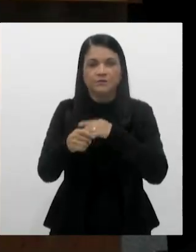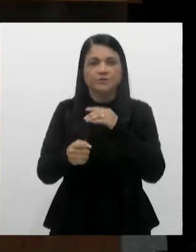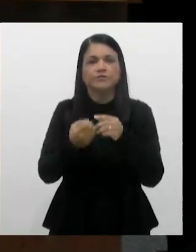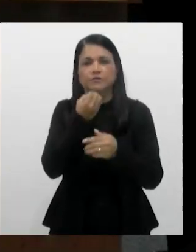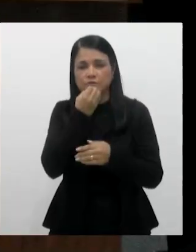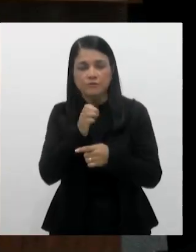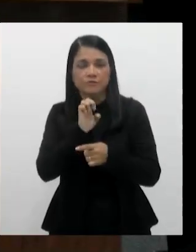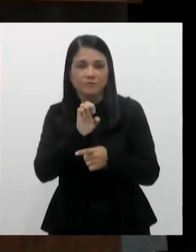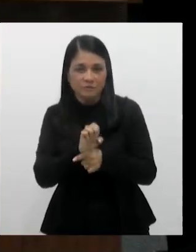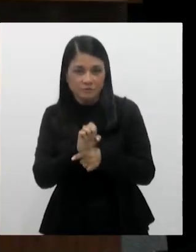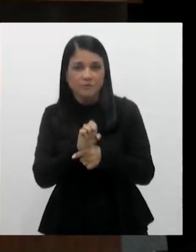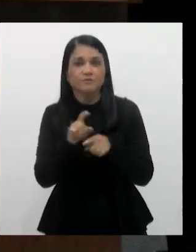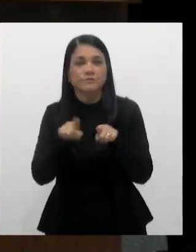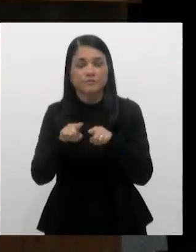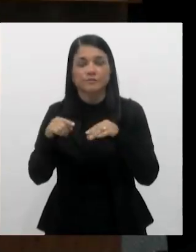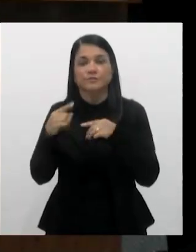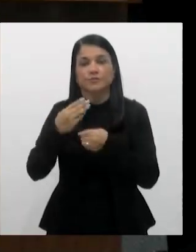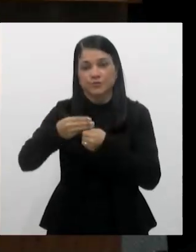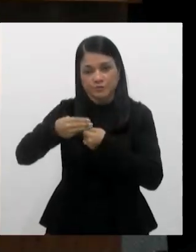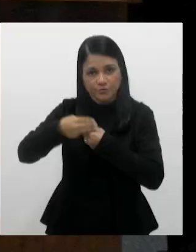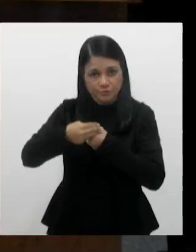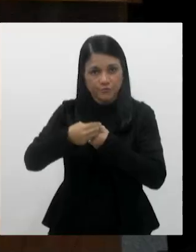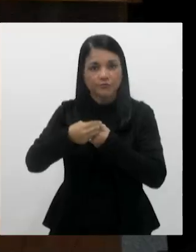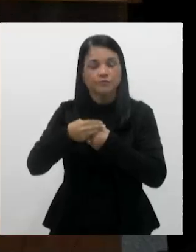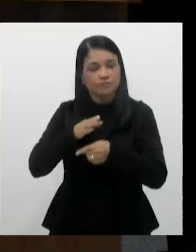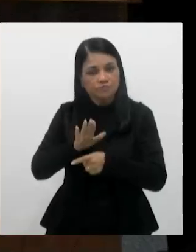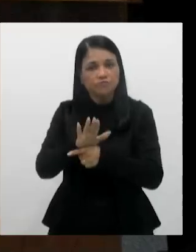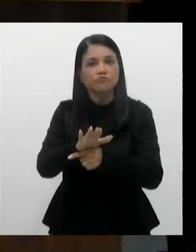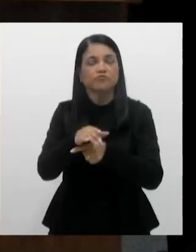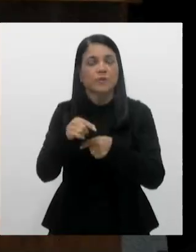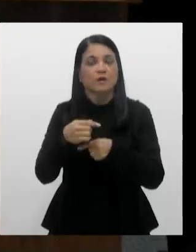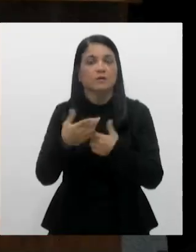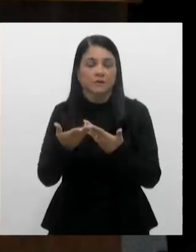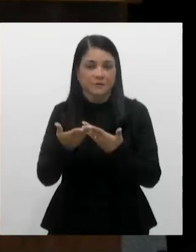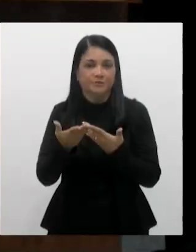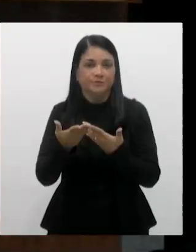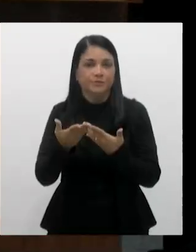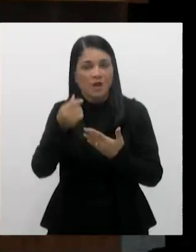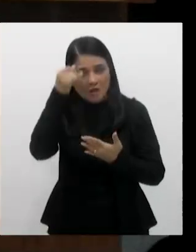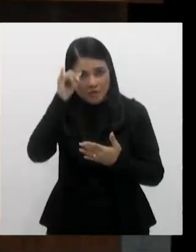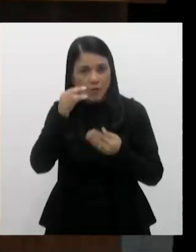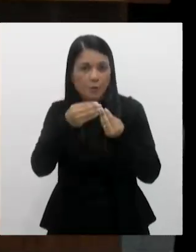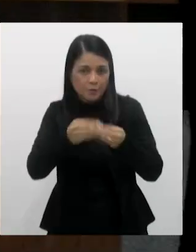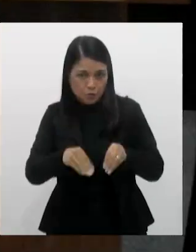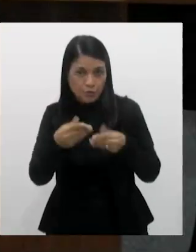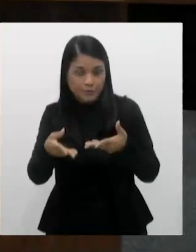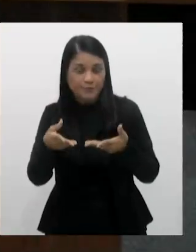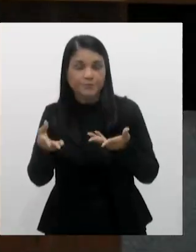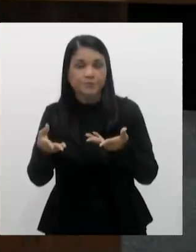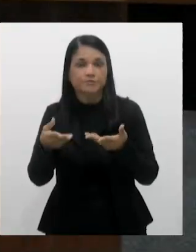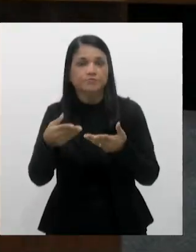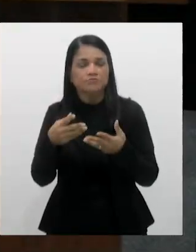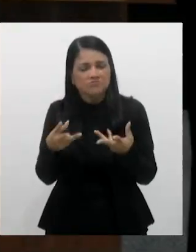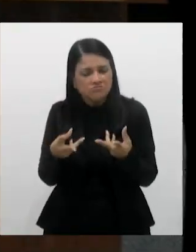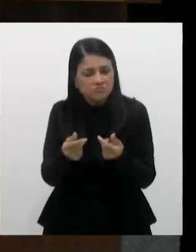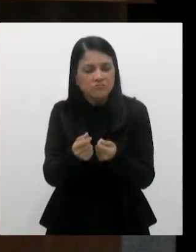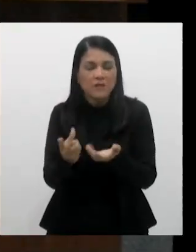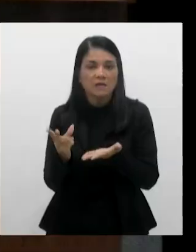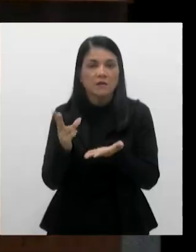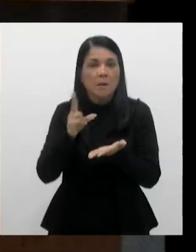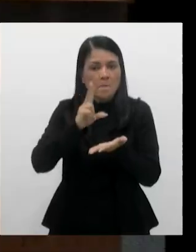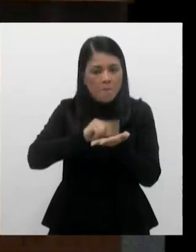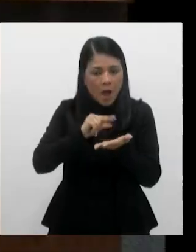ser bom para os municípios que vêm sendo tão atingidos. Aí eu peço a sensibilidade para que possa trazer a pauta e a gente